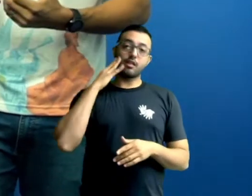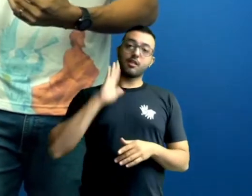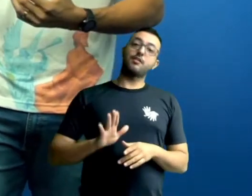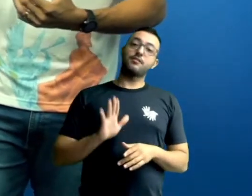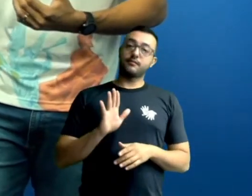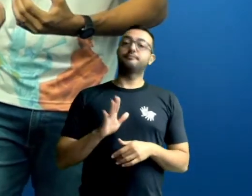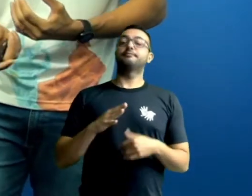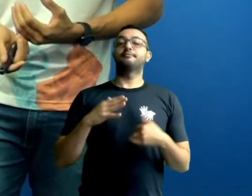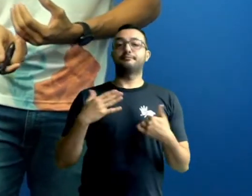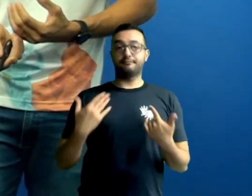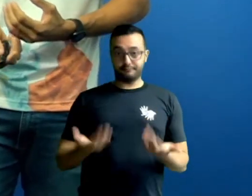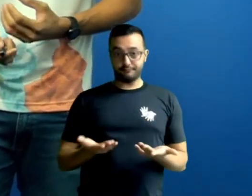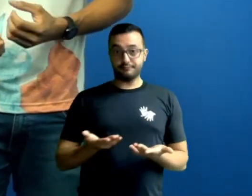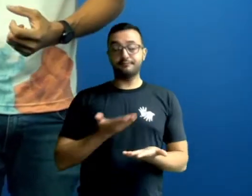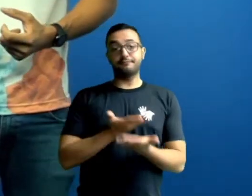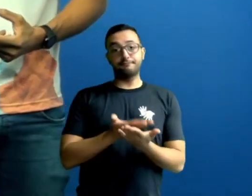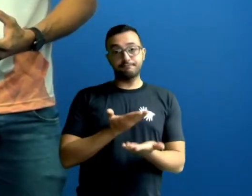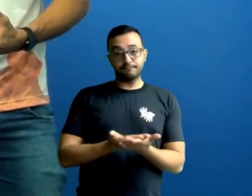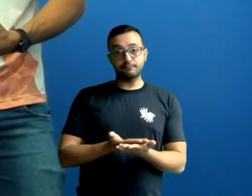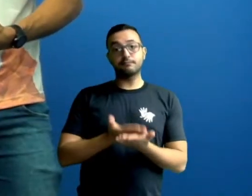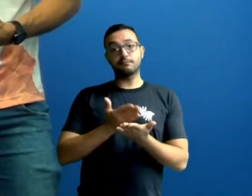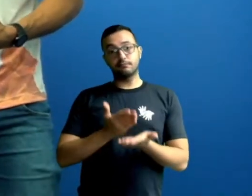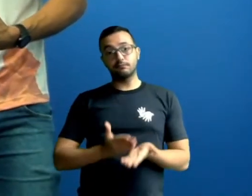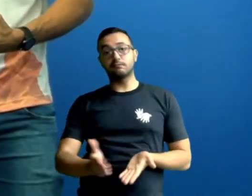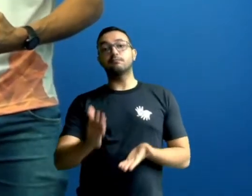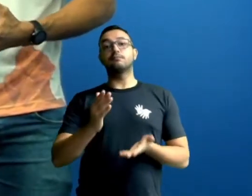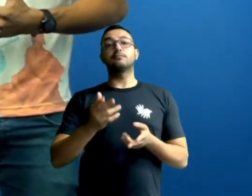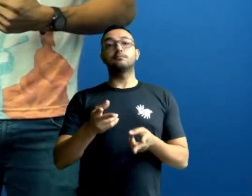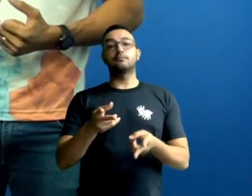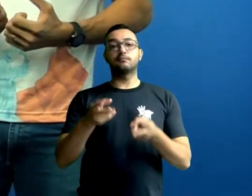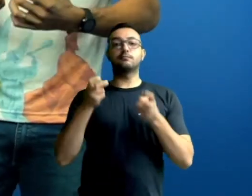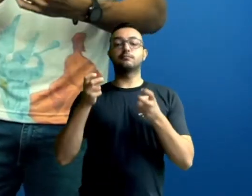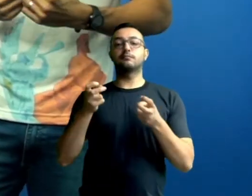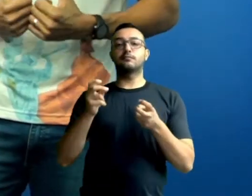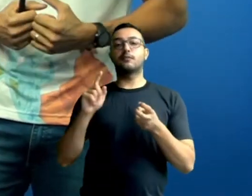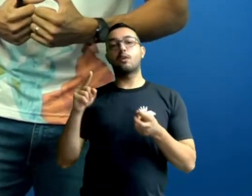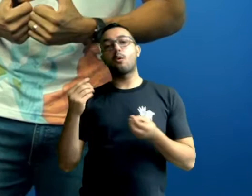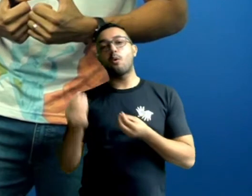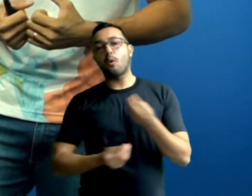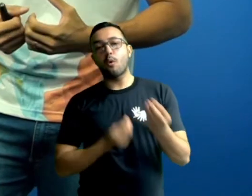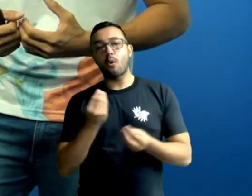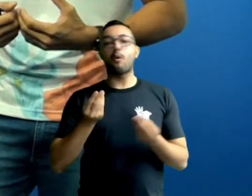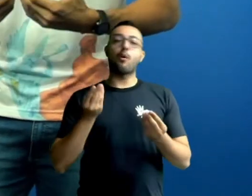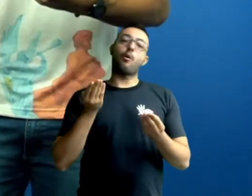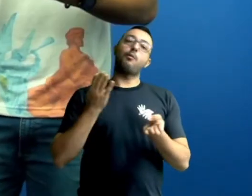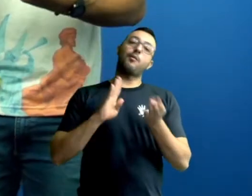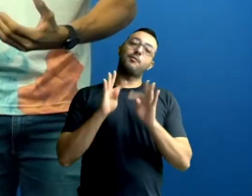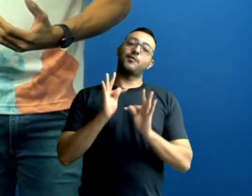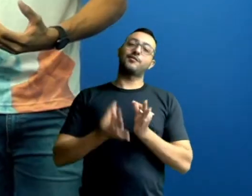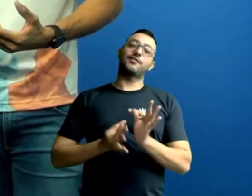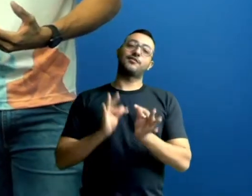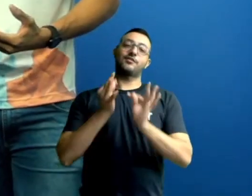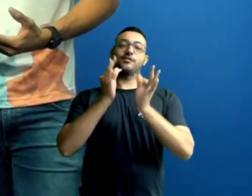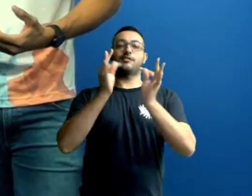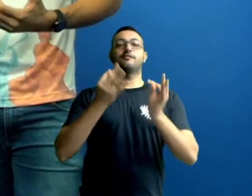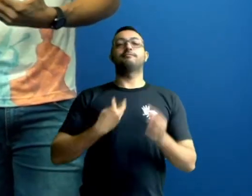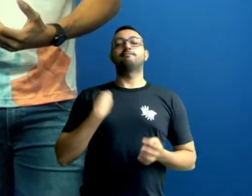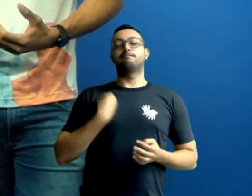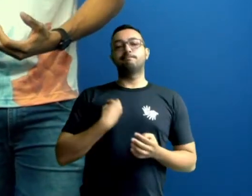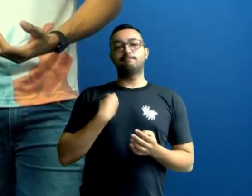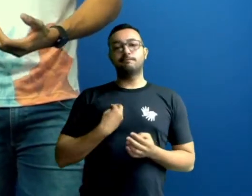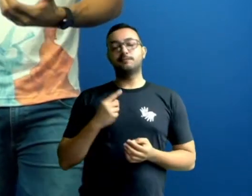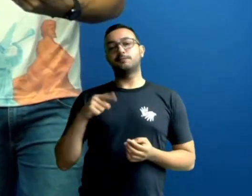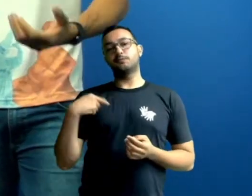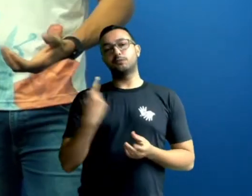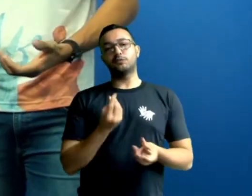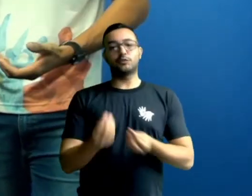noção. E a partir dessa nossa aula a gente vai começar a perceber como a biotecnologia ela está extremamente presente na